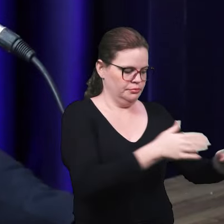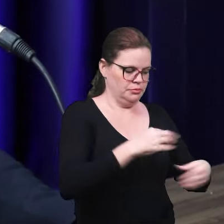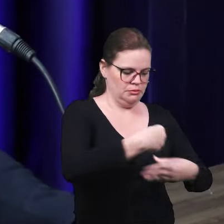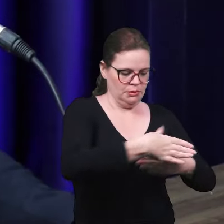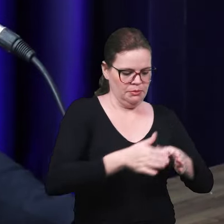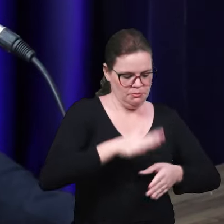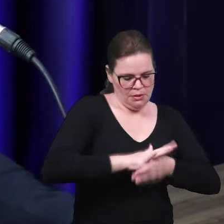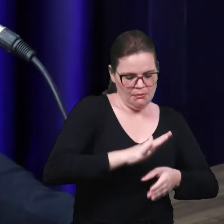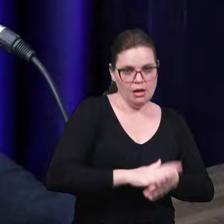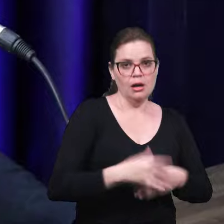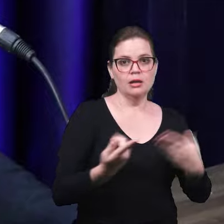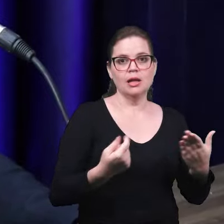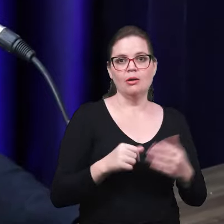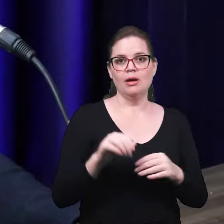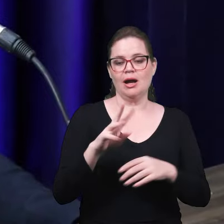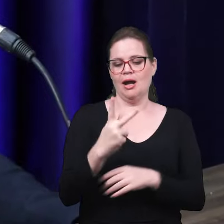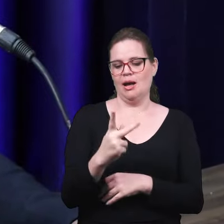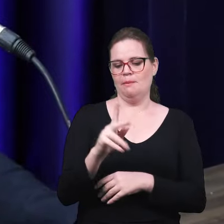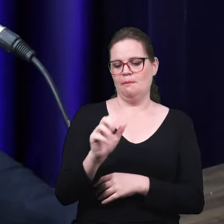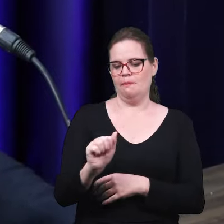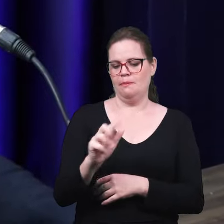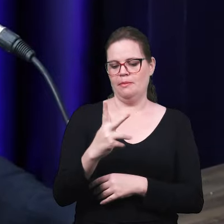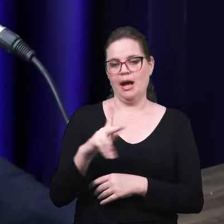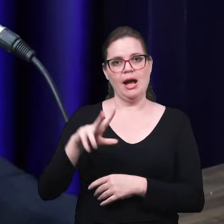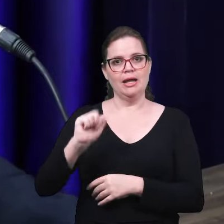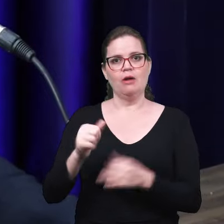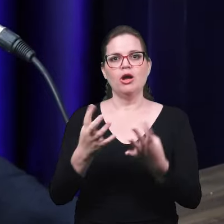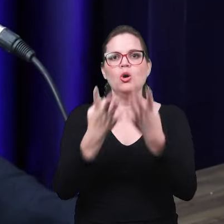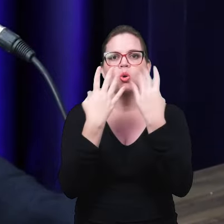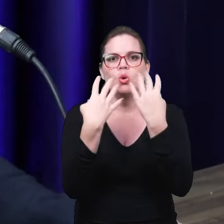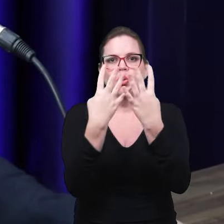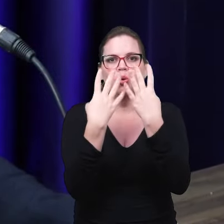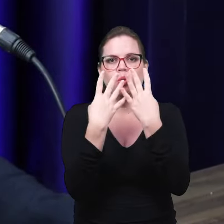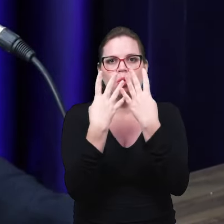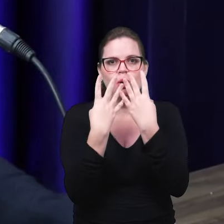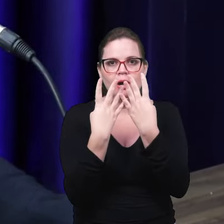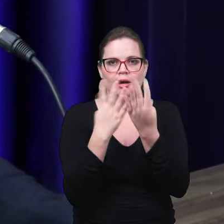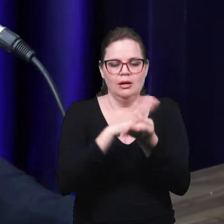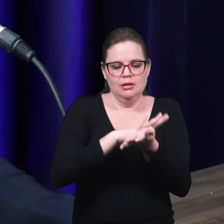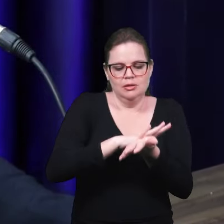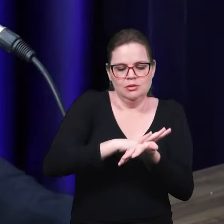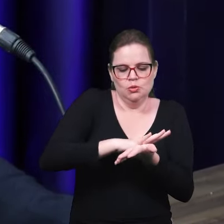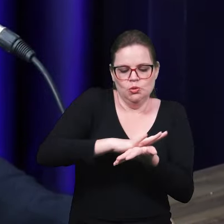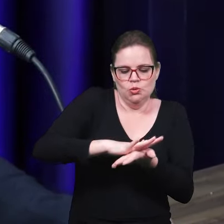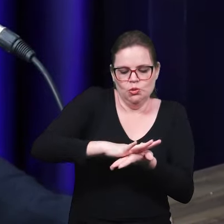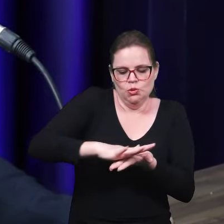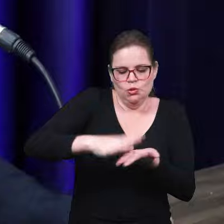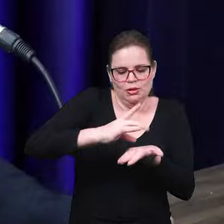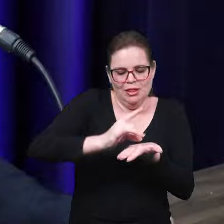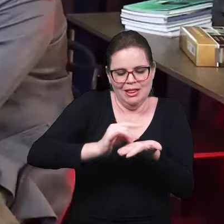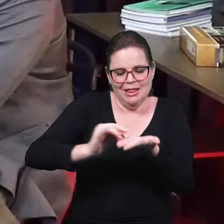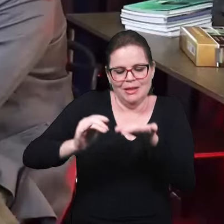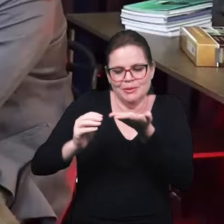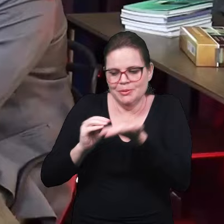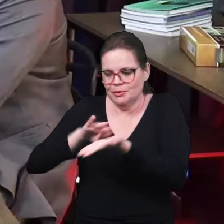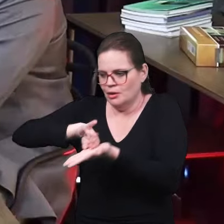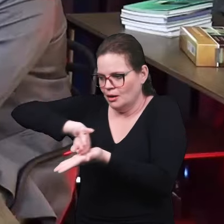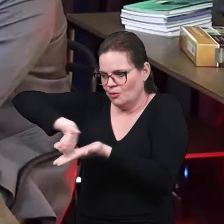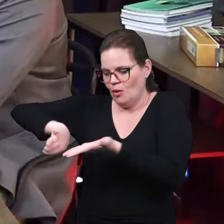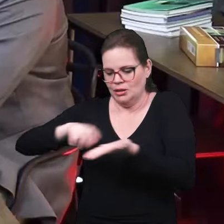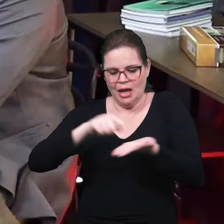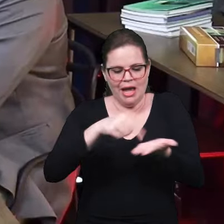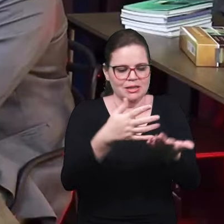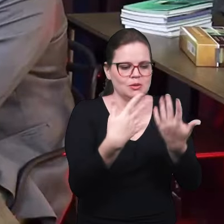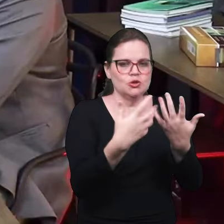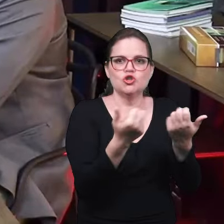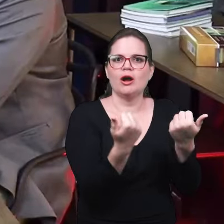tirada do trigo. A palha é o resíduo do trigo, né? Aquilo que não serve, né?